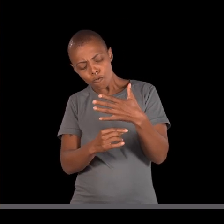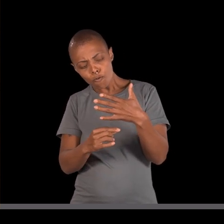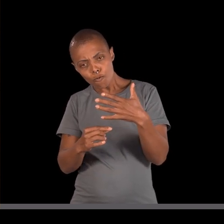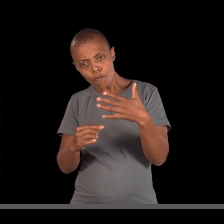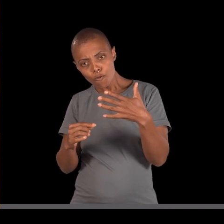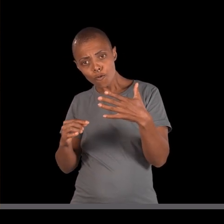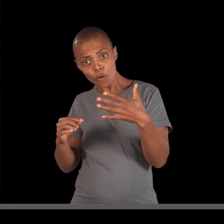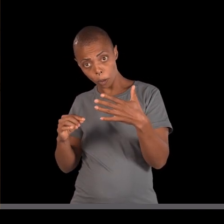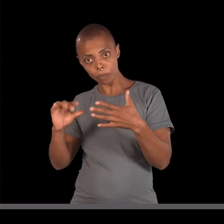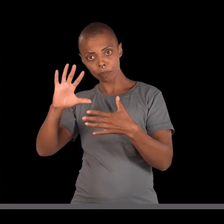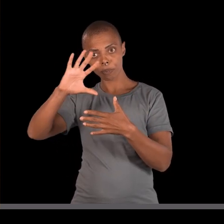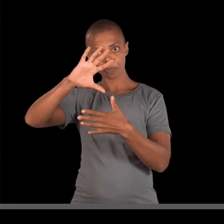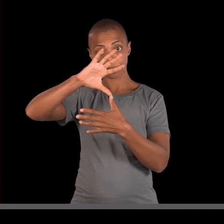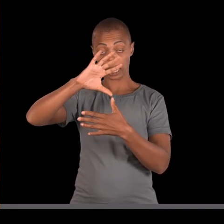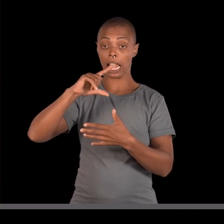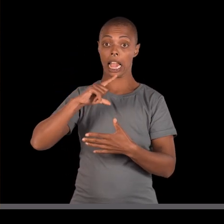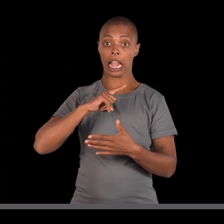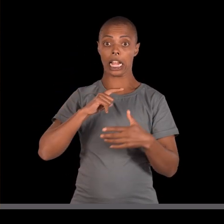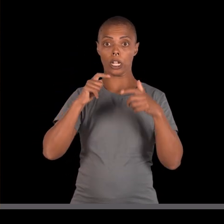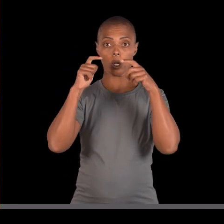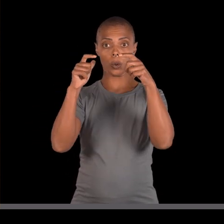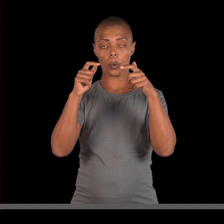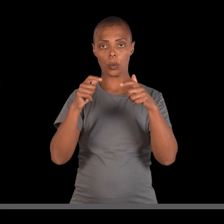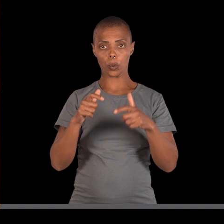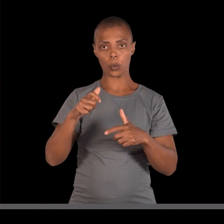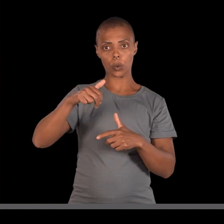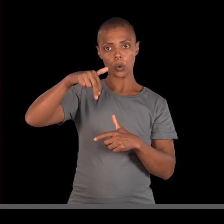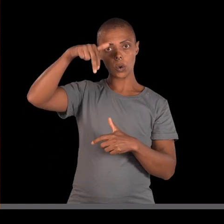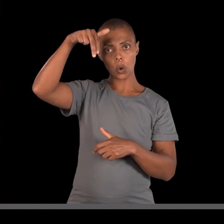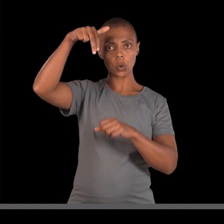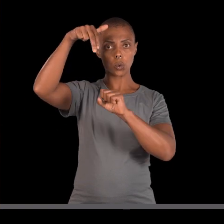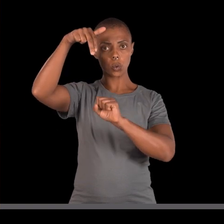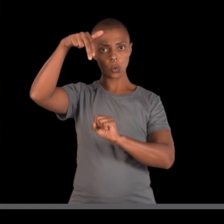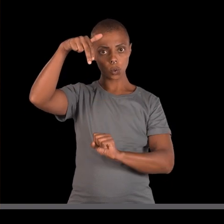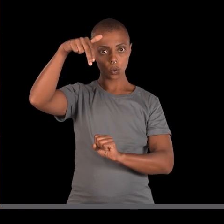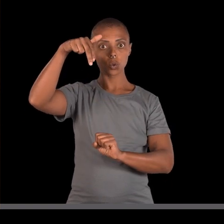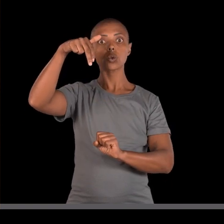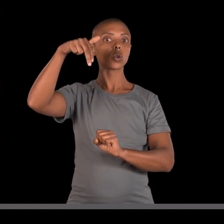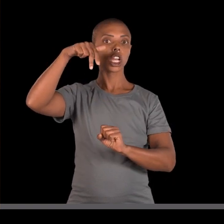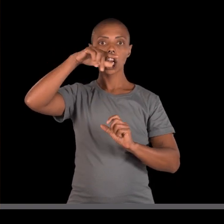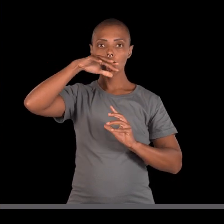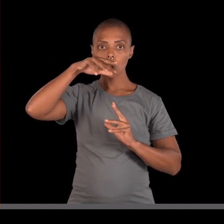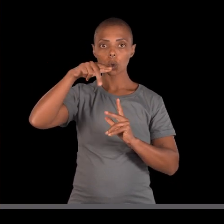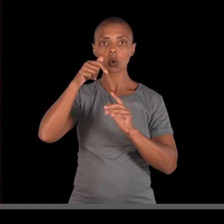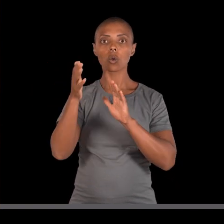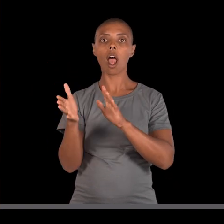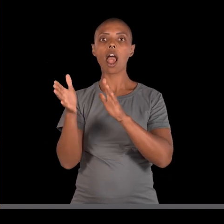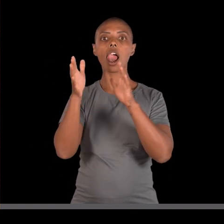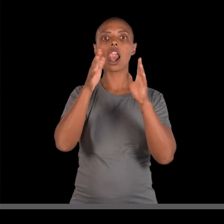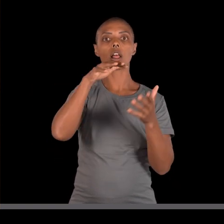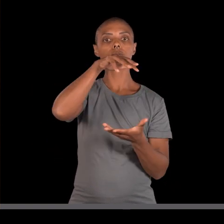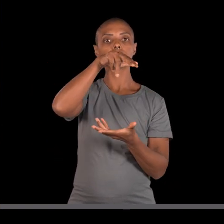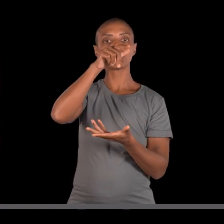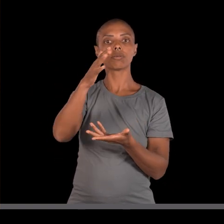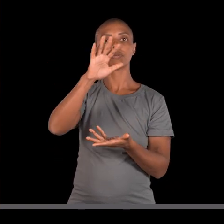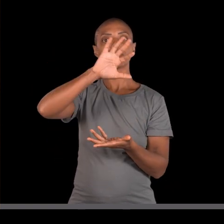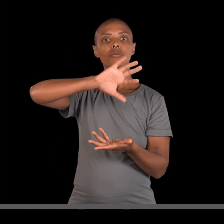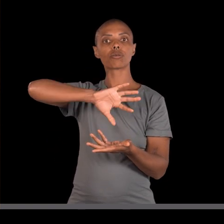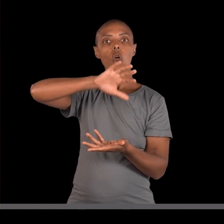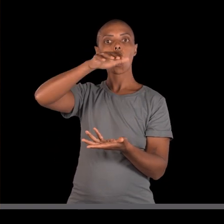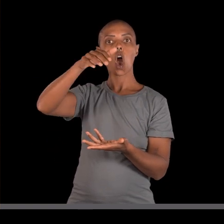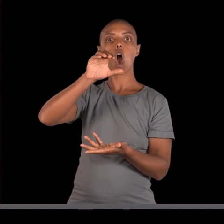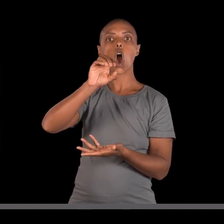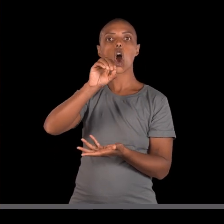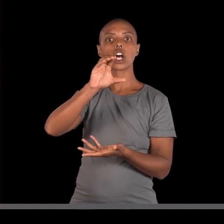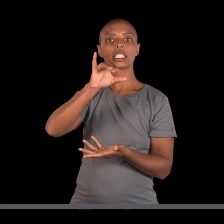mas não é. Ocupa terras tanto ao norte como ao sul e está totalmente no hemisfério ocidental, então